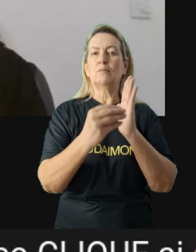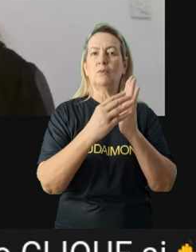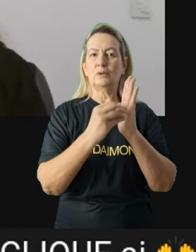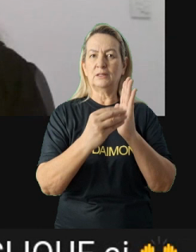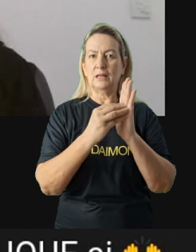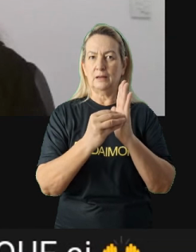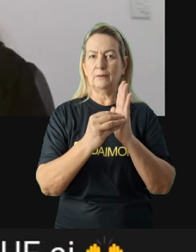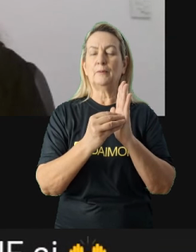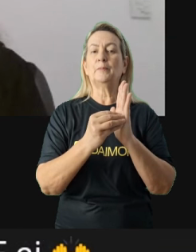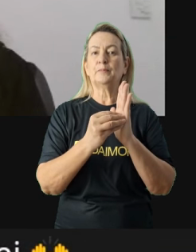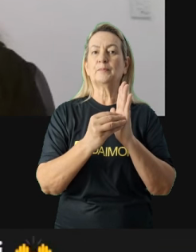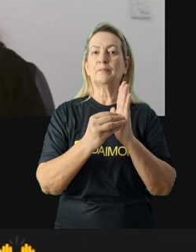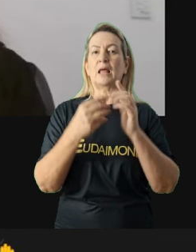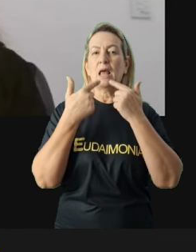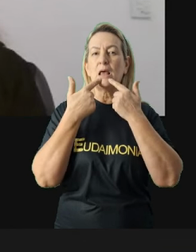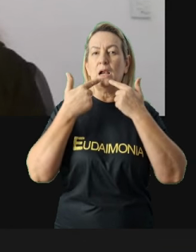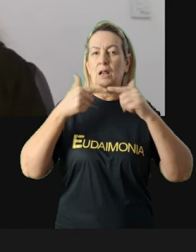multilingual